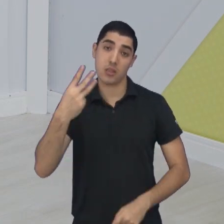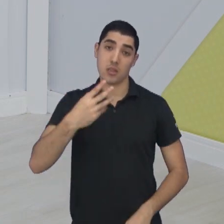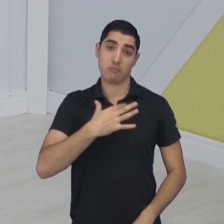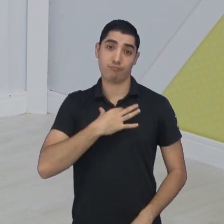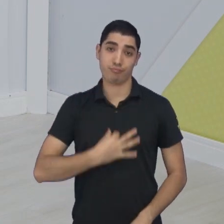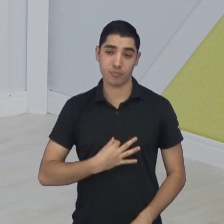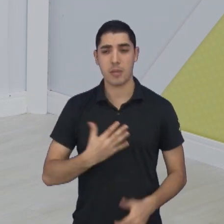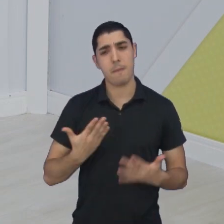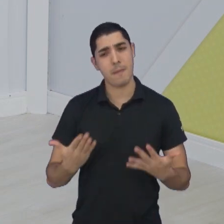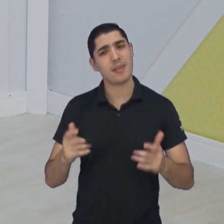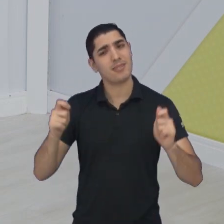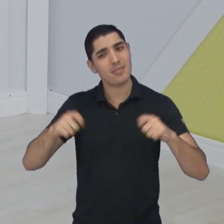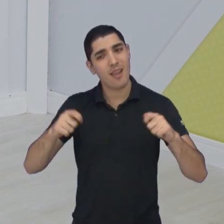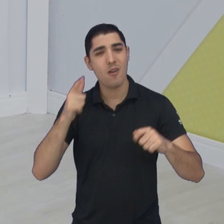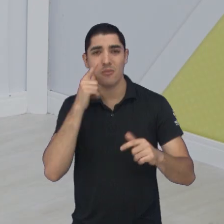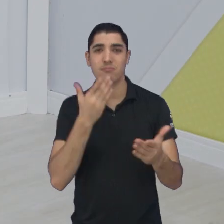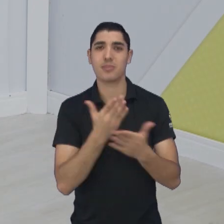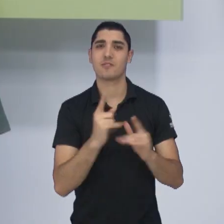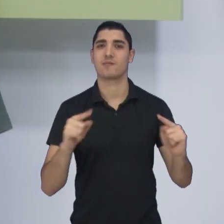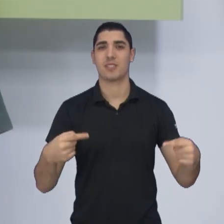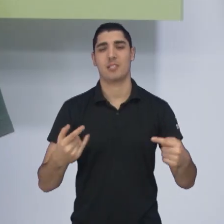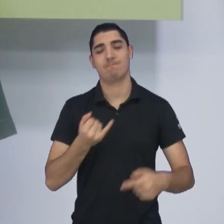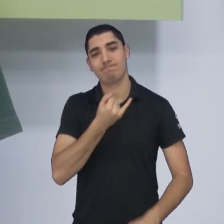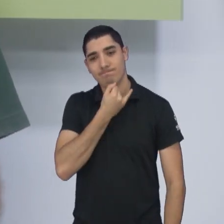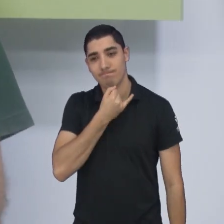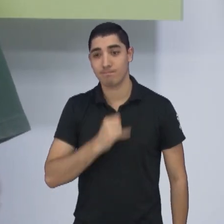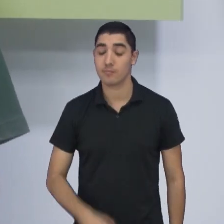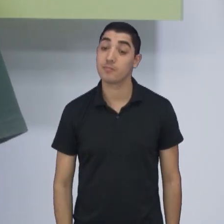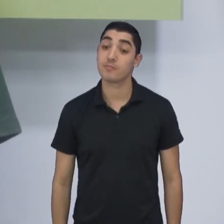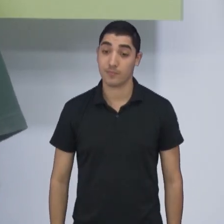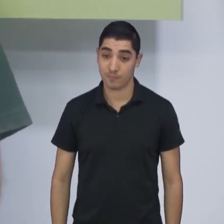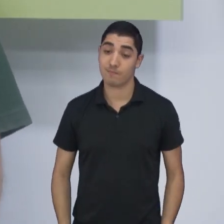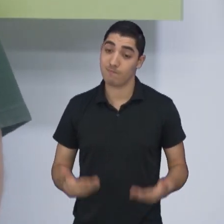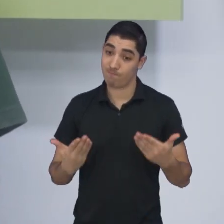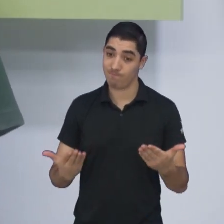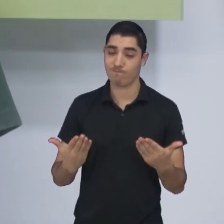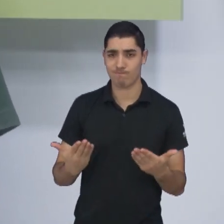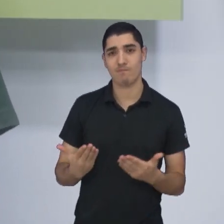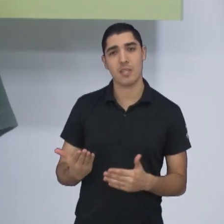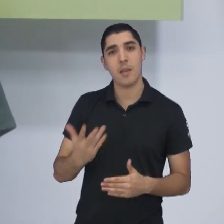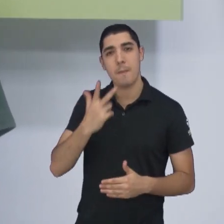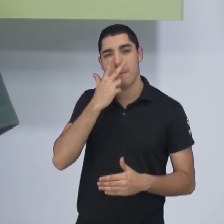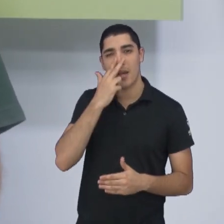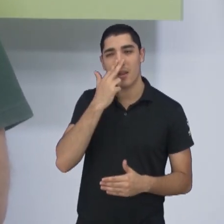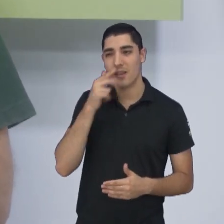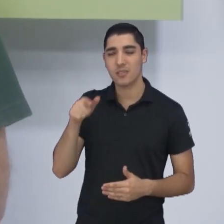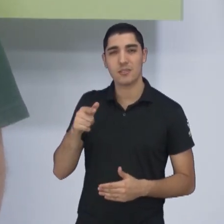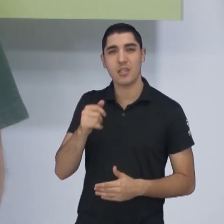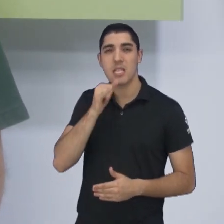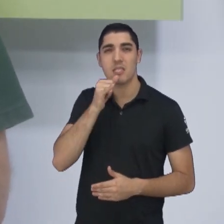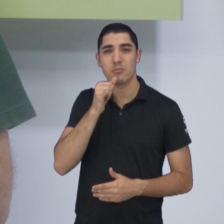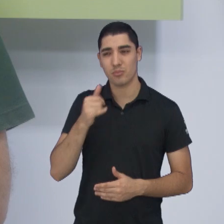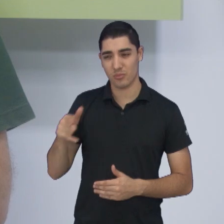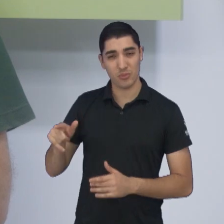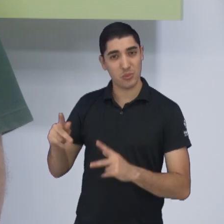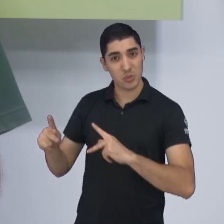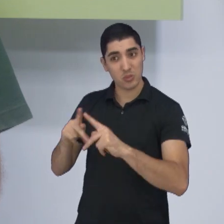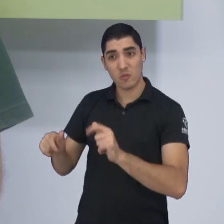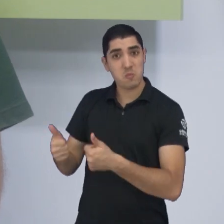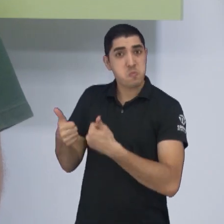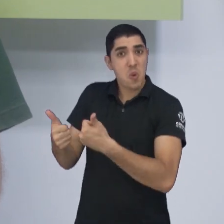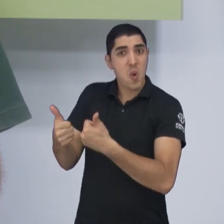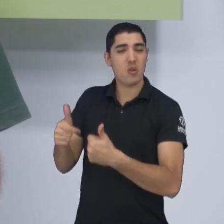dava para chegar na final. Uma pena, né, Brunão? É pouco para esse time do São José, o terceiro lugar aí da América do